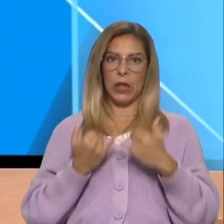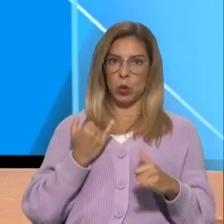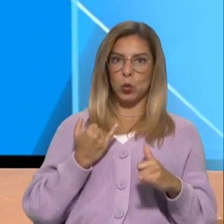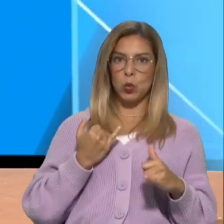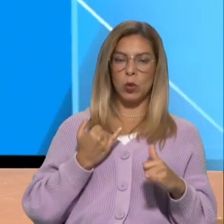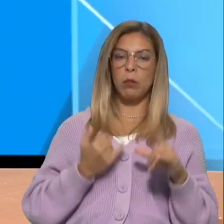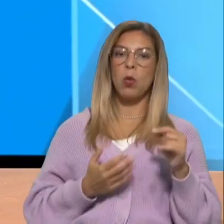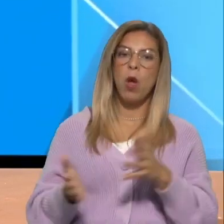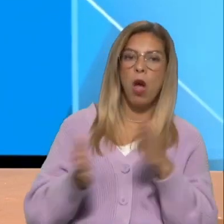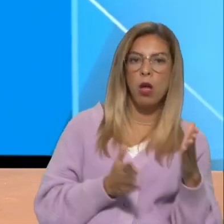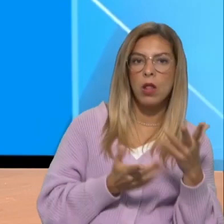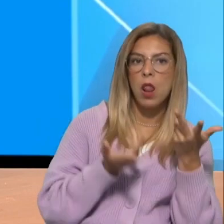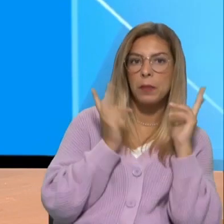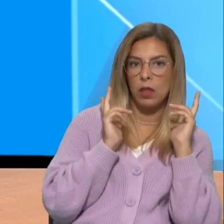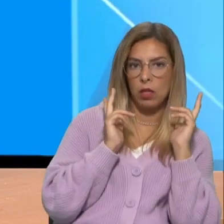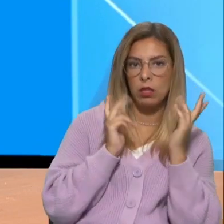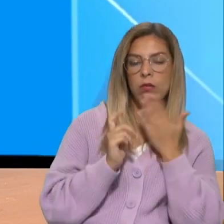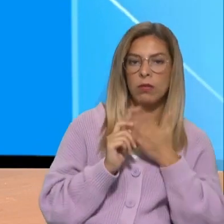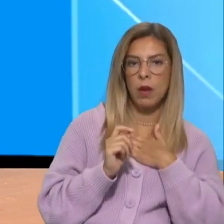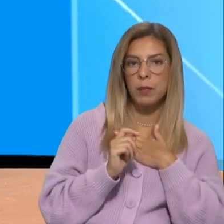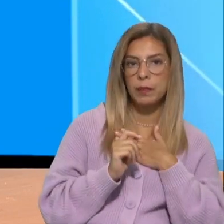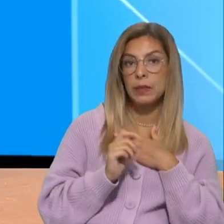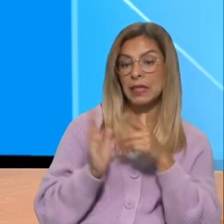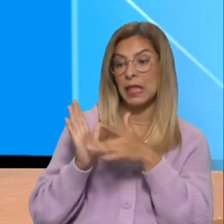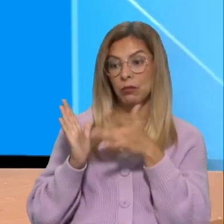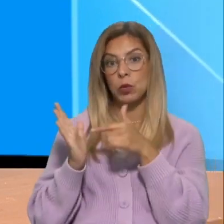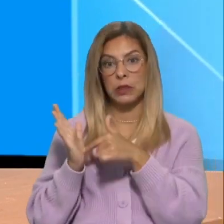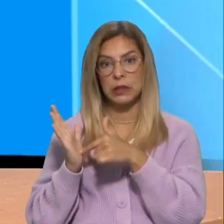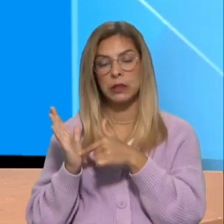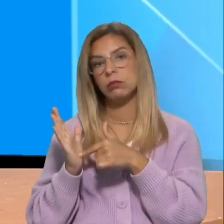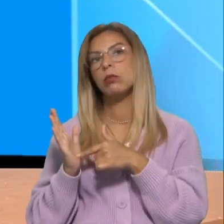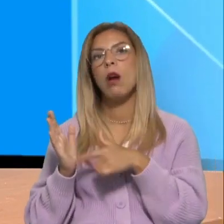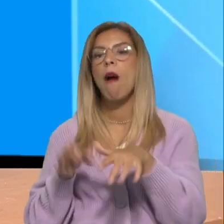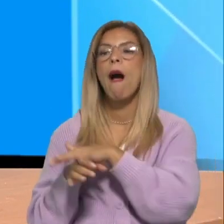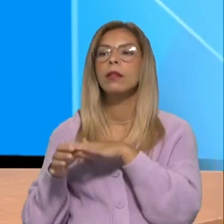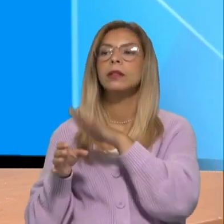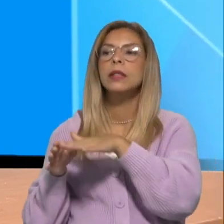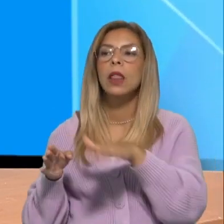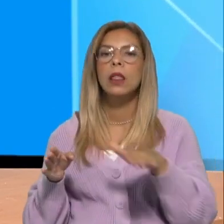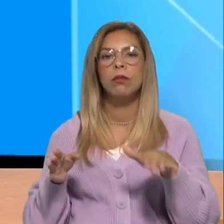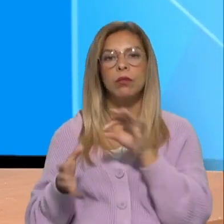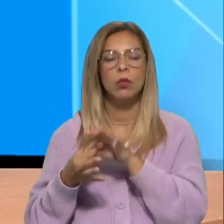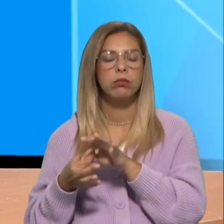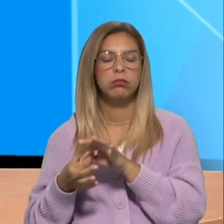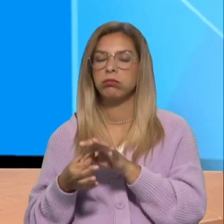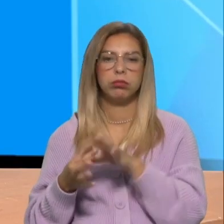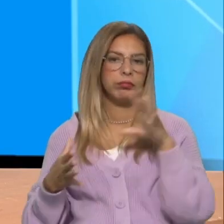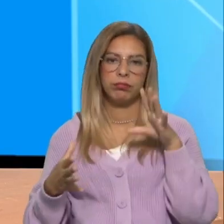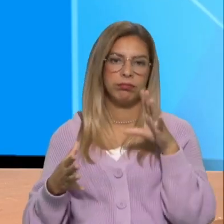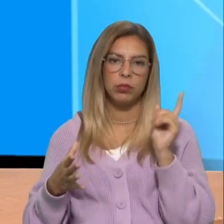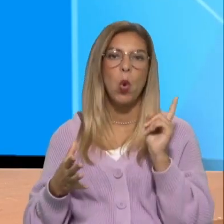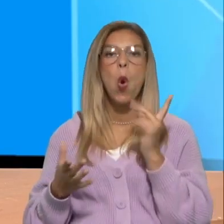uma liberdade. Ele não é propriamente um ensaio de uma área científica ou de uma área